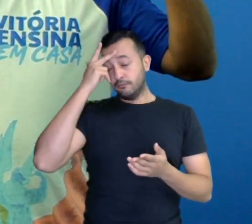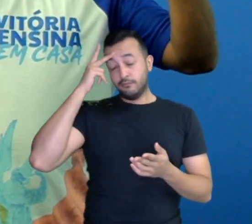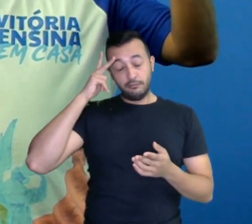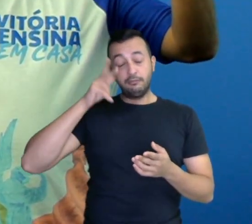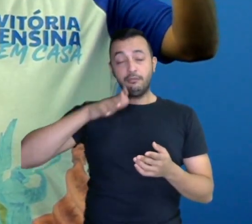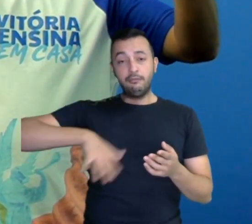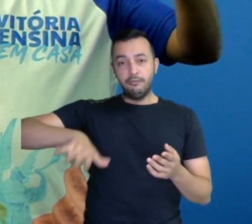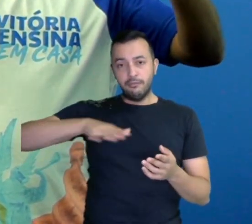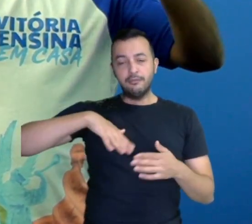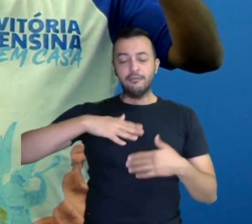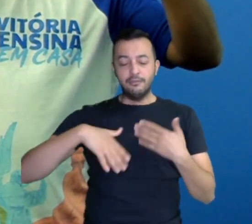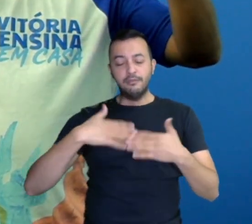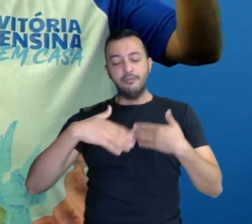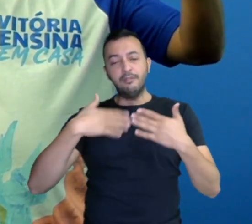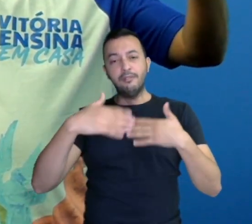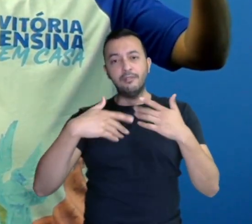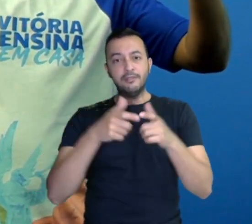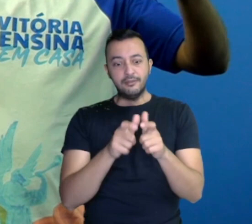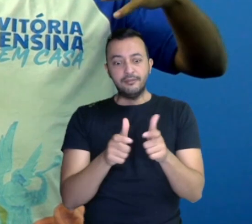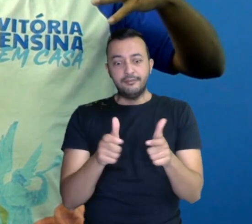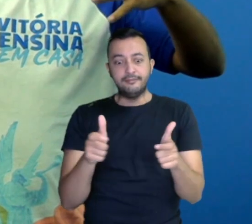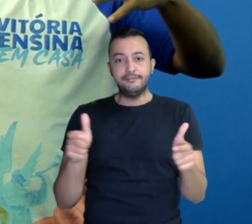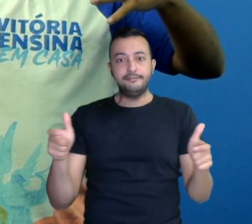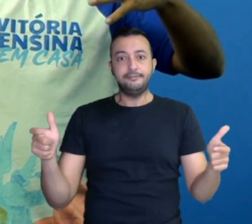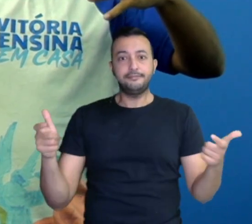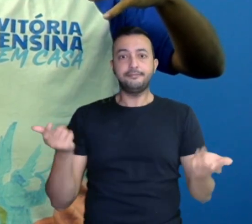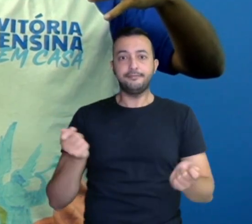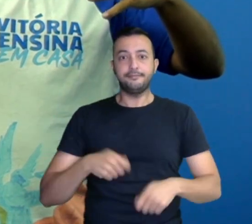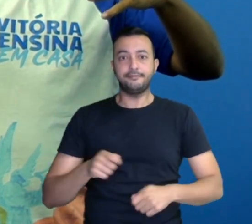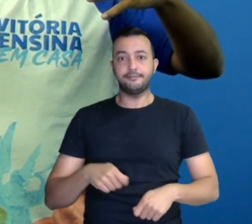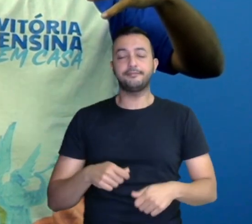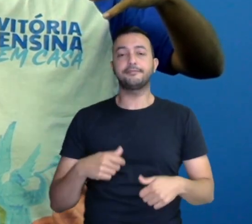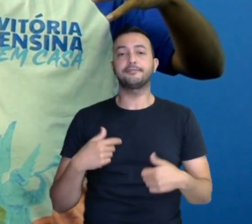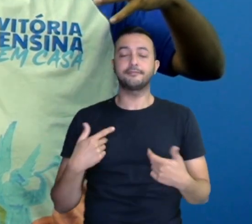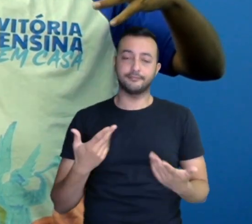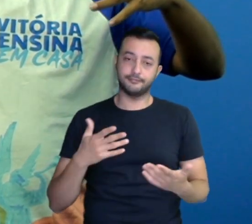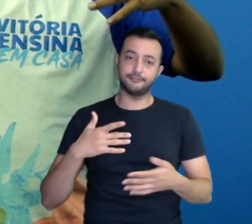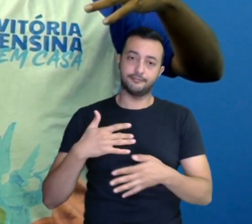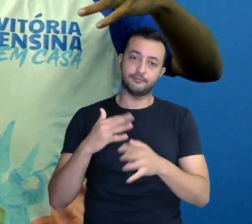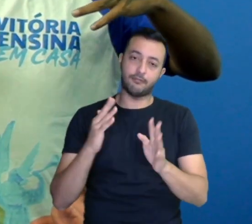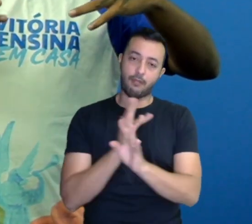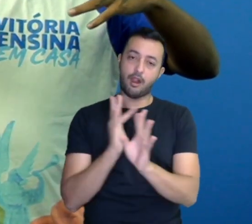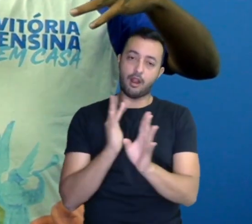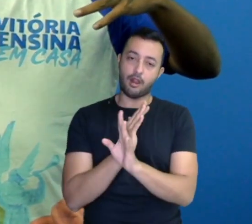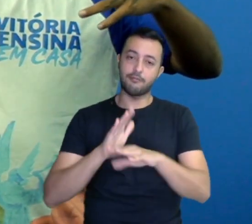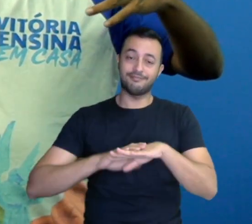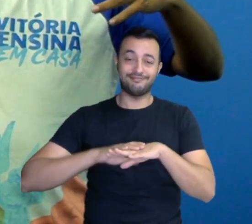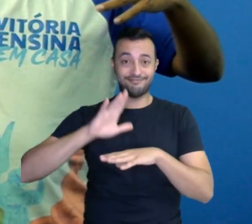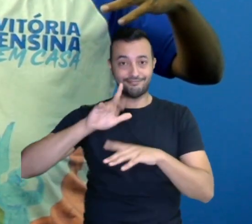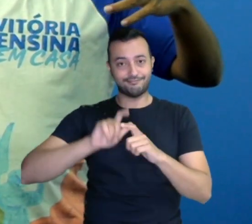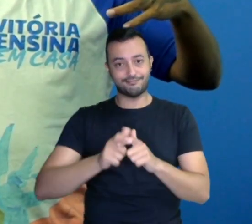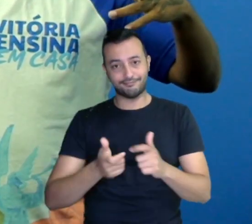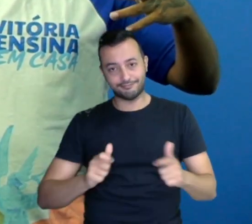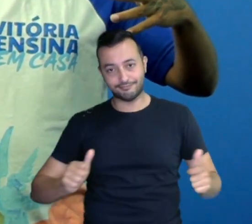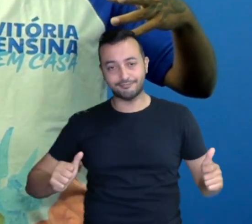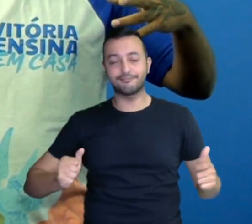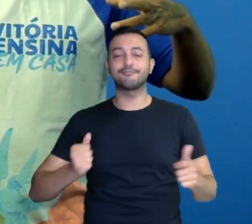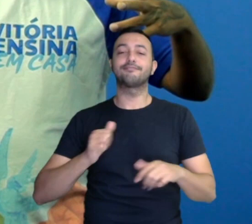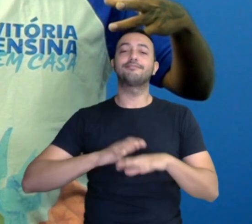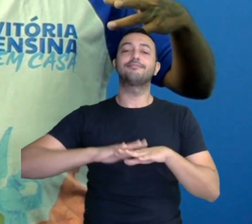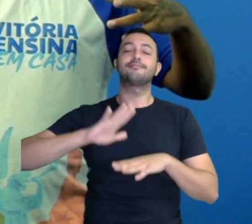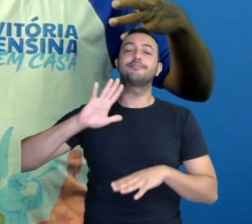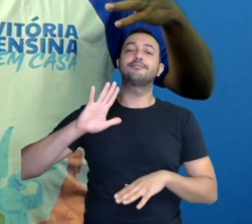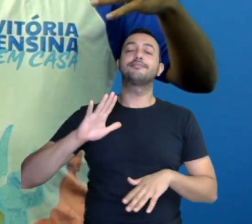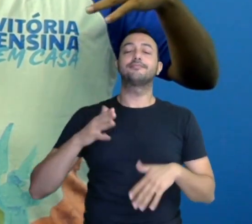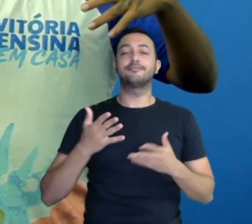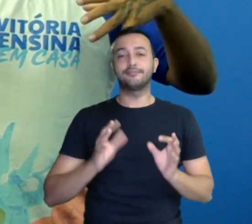pessoas ele vai se desenvolvendo, vai crescendo, né? A demografia ela vai aumentando cada vez